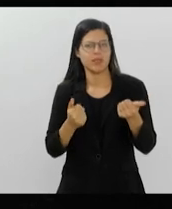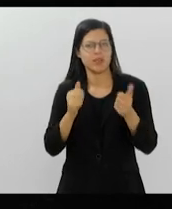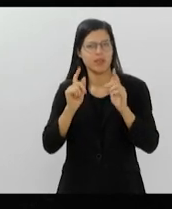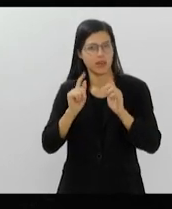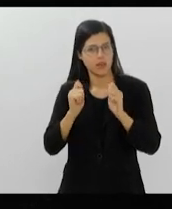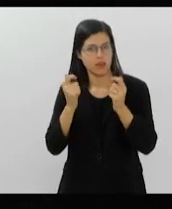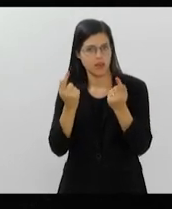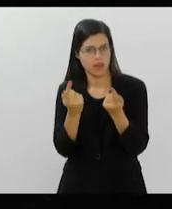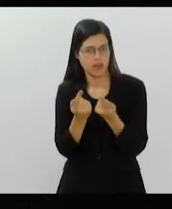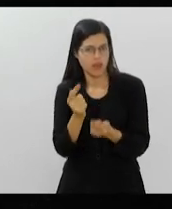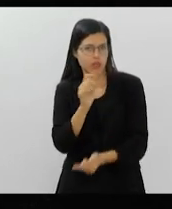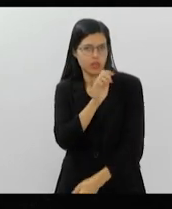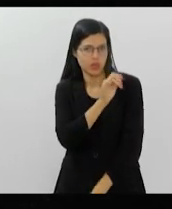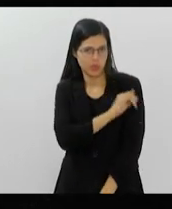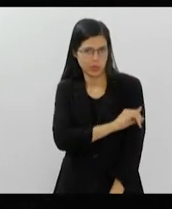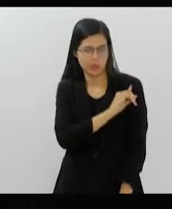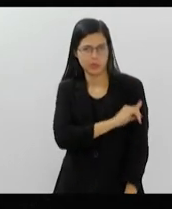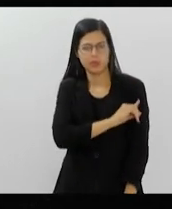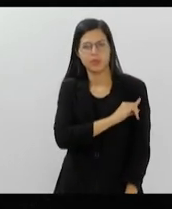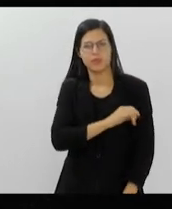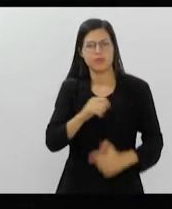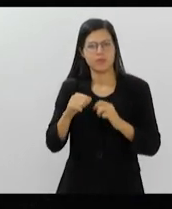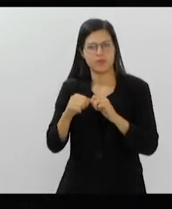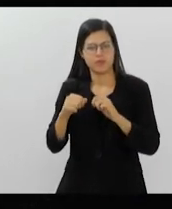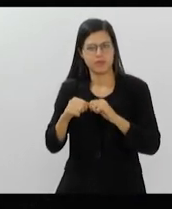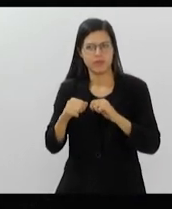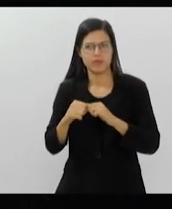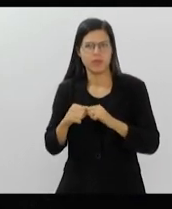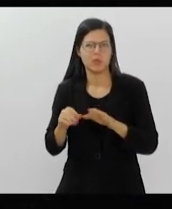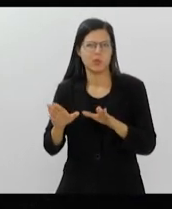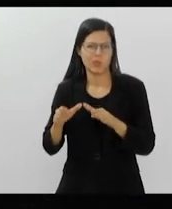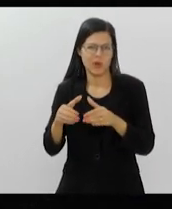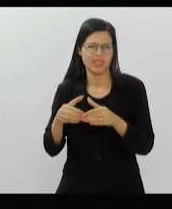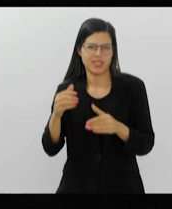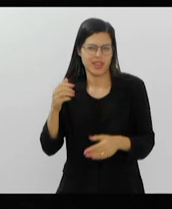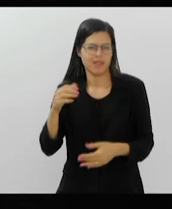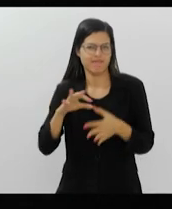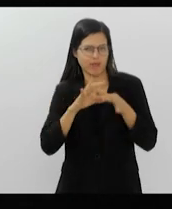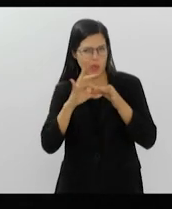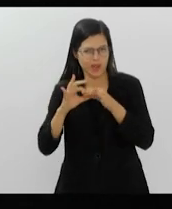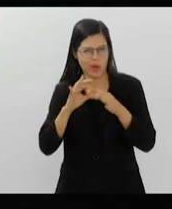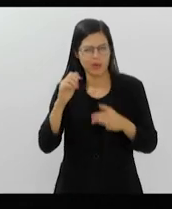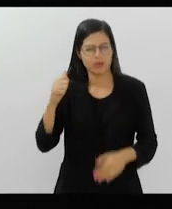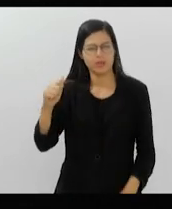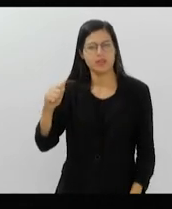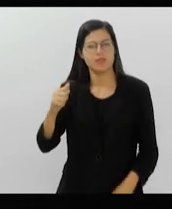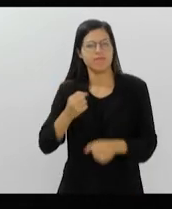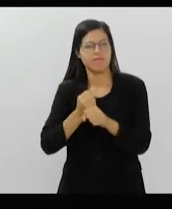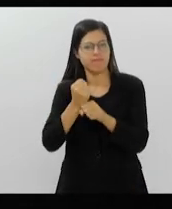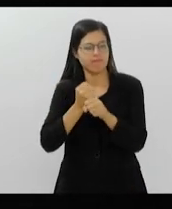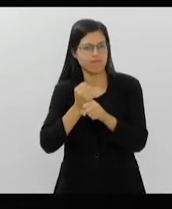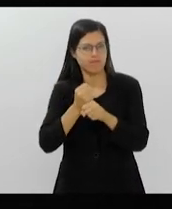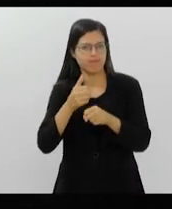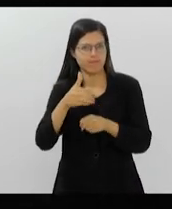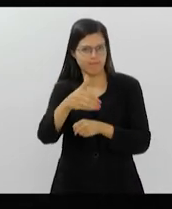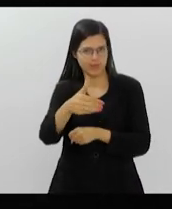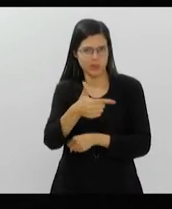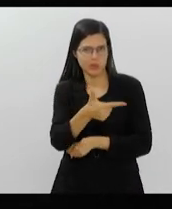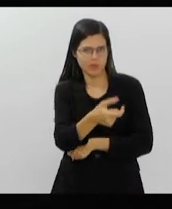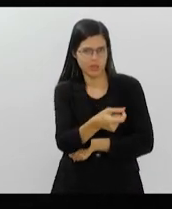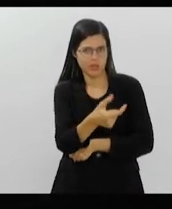Legislativa do Estado do Rio de Janeiro realiza com a entidade para que possamos, neste ano de